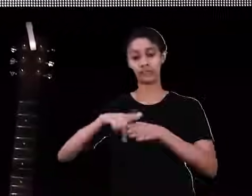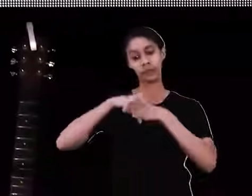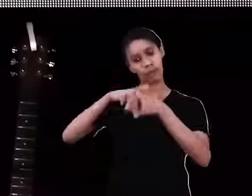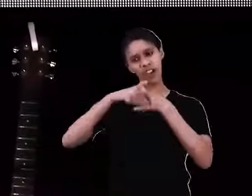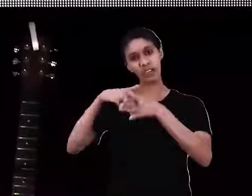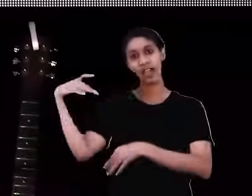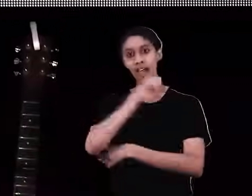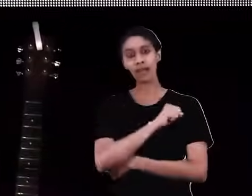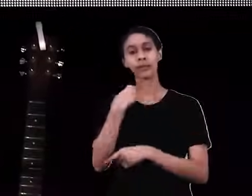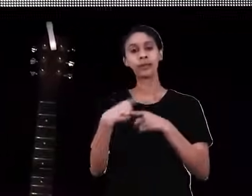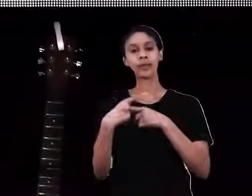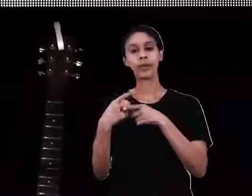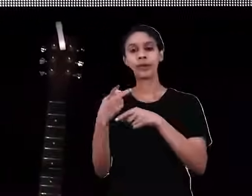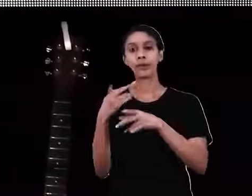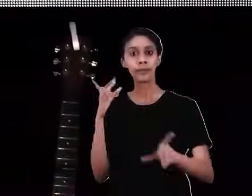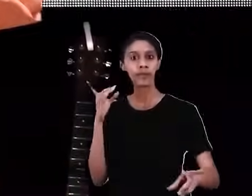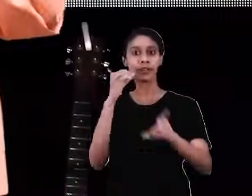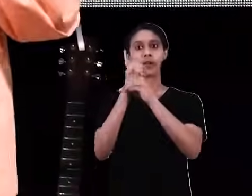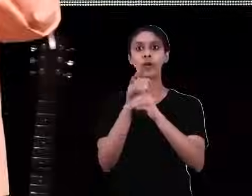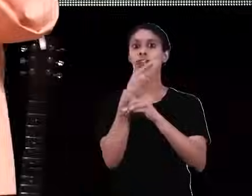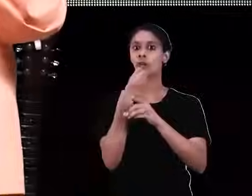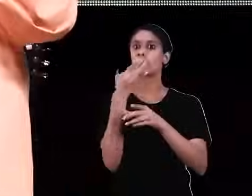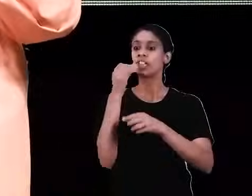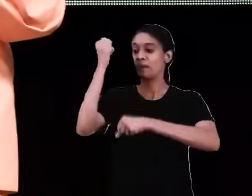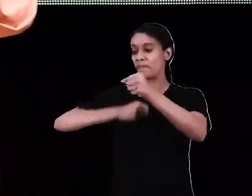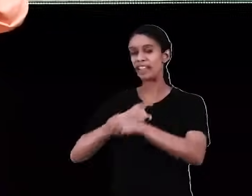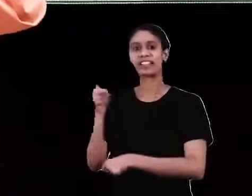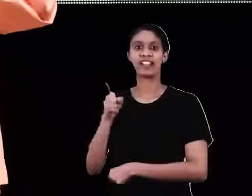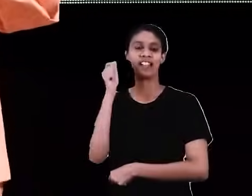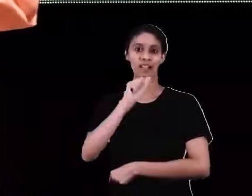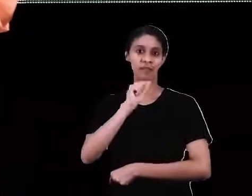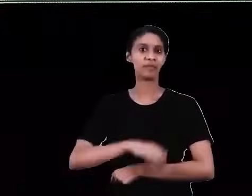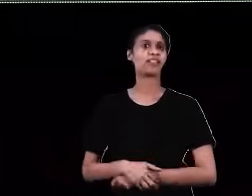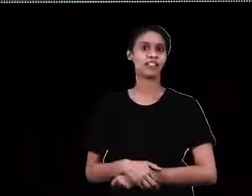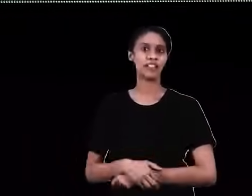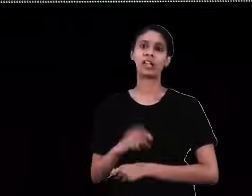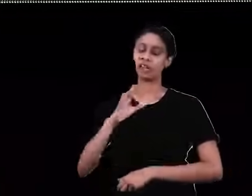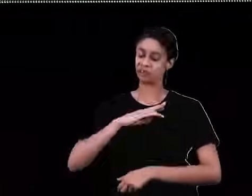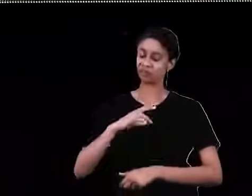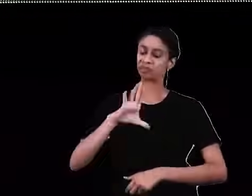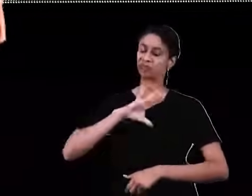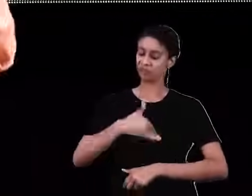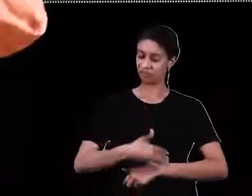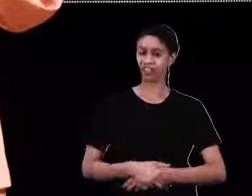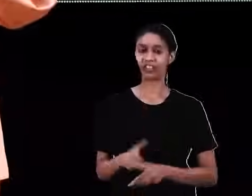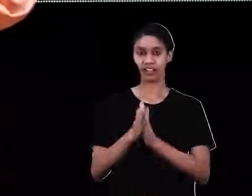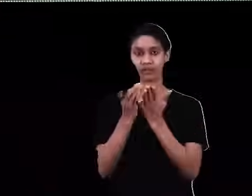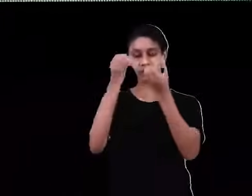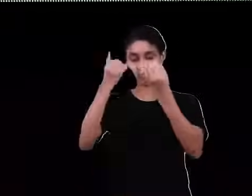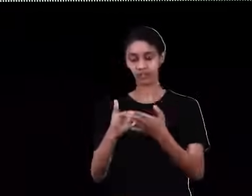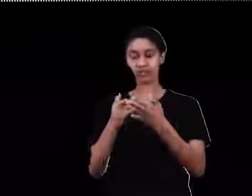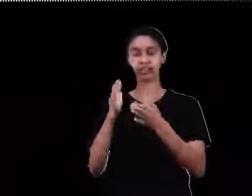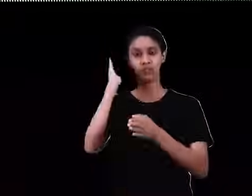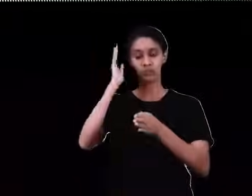Atrás de um homem que queria matar ela, um assassino, bicha corajosa. Porque foi isso que Abigail fez. A Bíblia diz que ela montou num burro